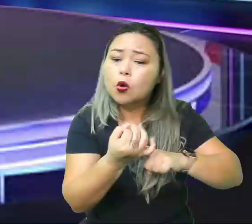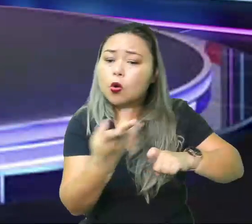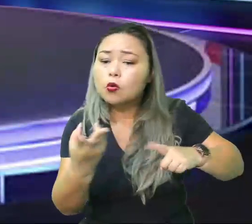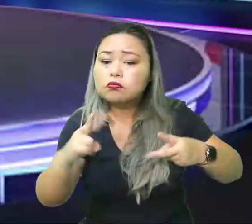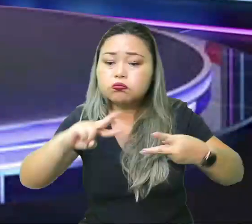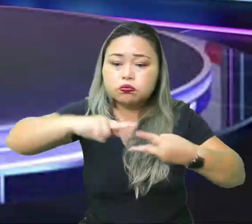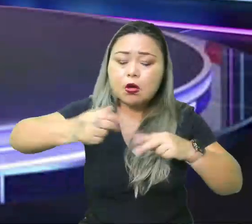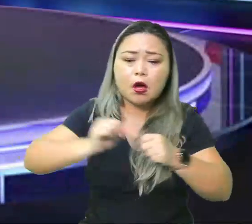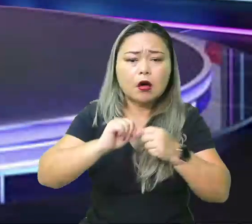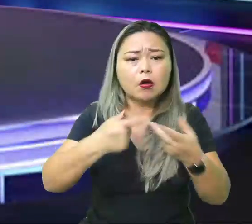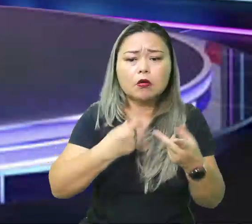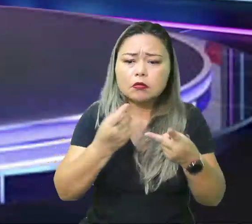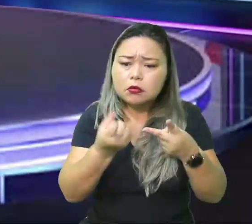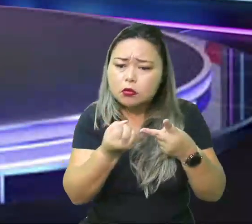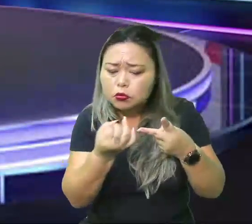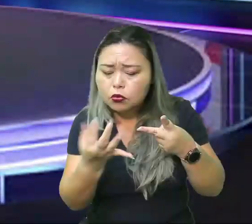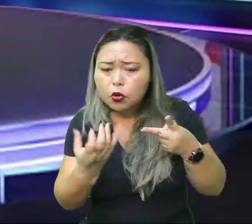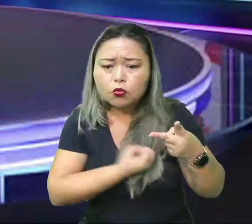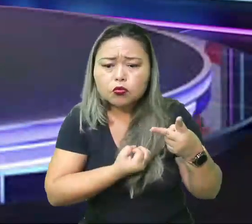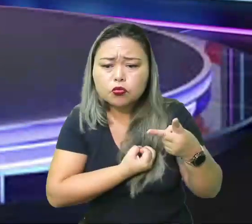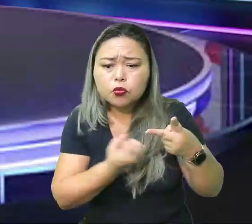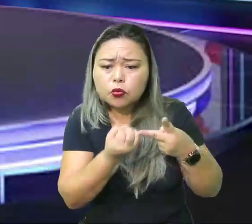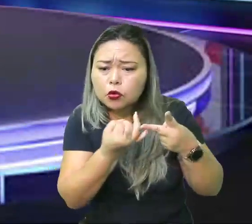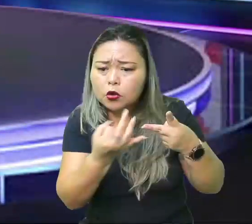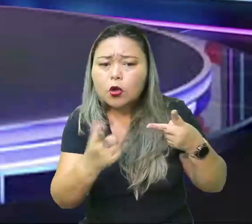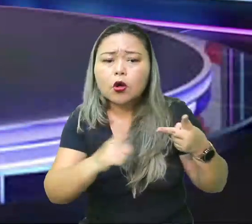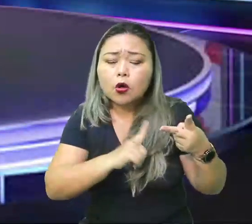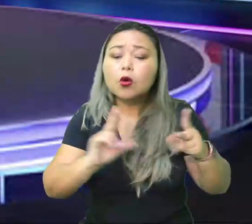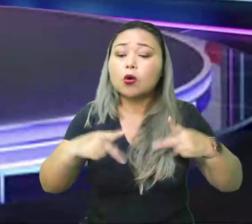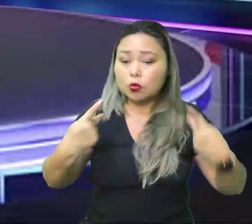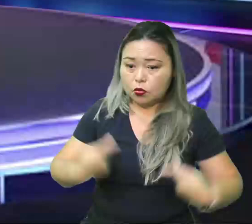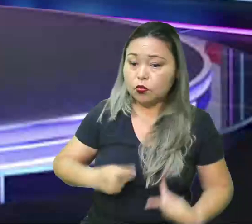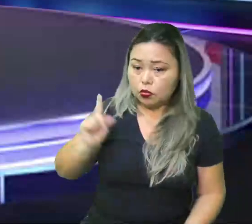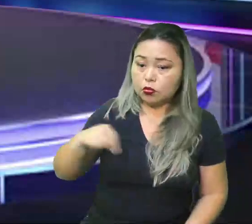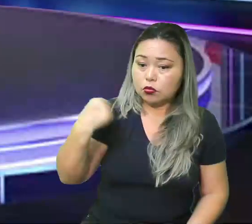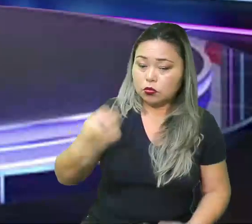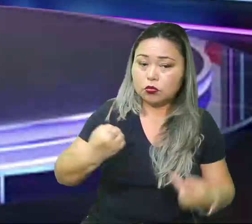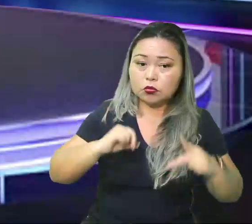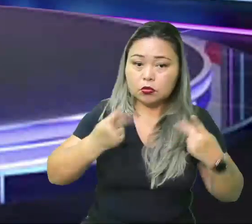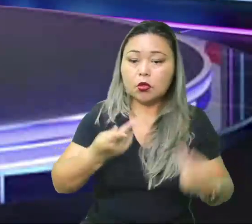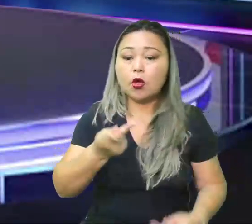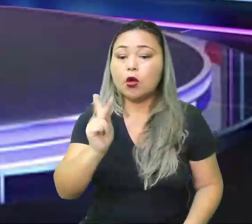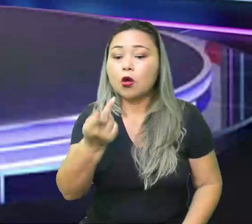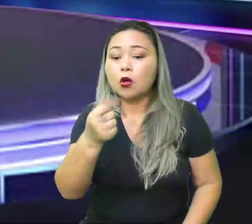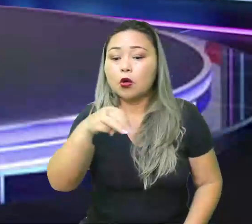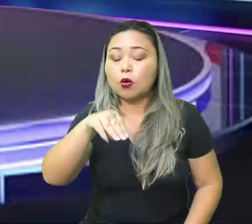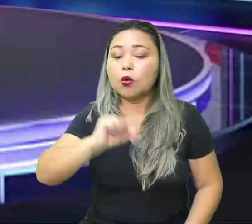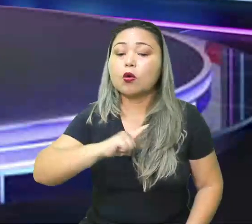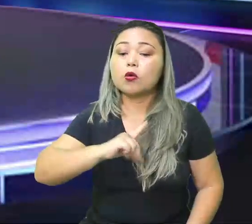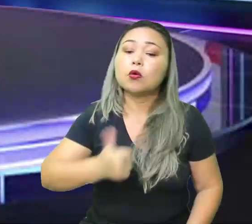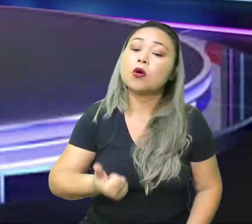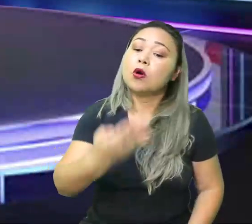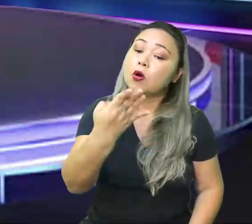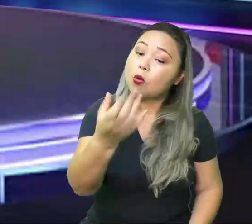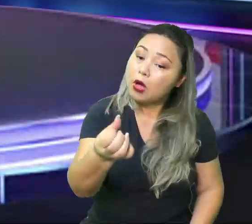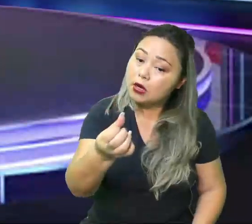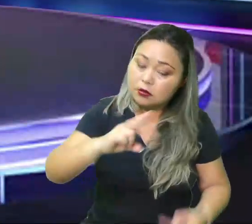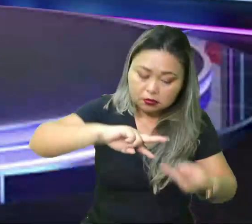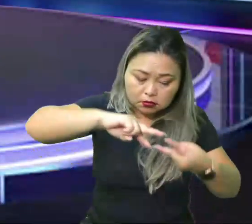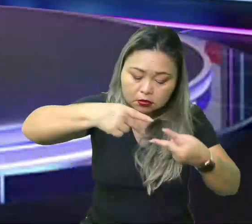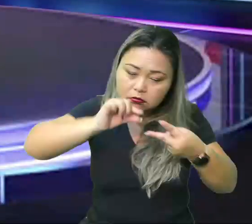de cromossomos. Professora, o número de cromossomos? Nós, a espécie humana, Homo sapiens, nós temos 46